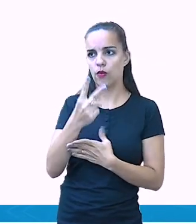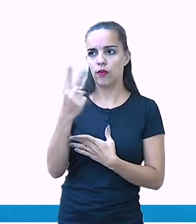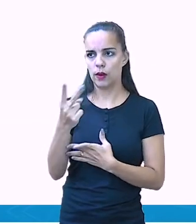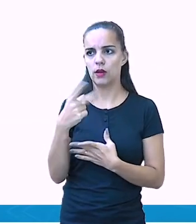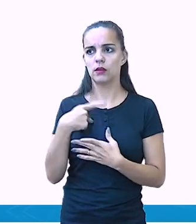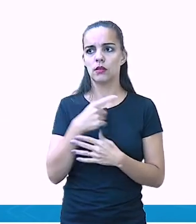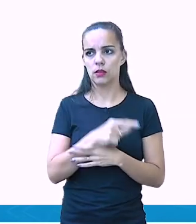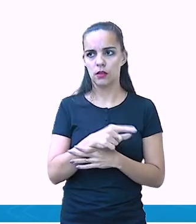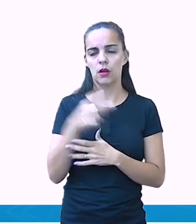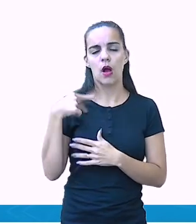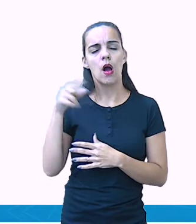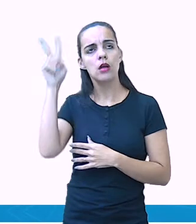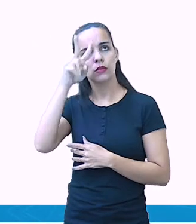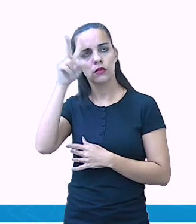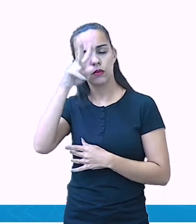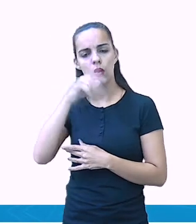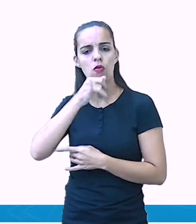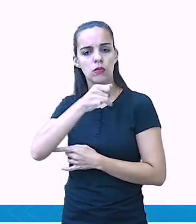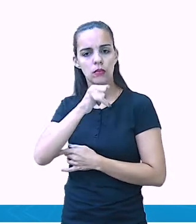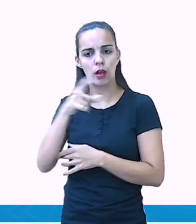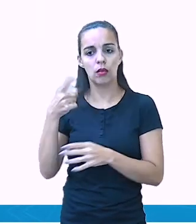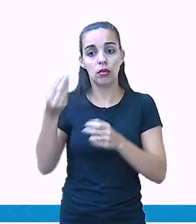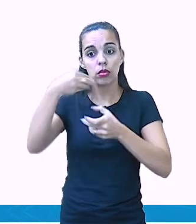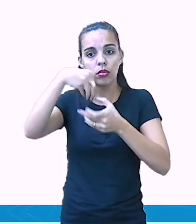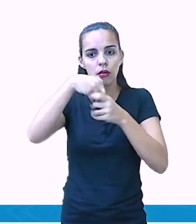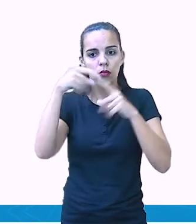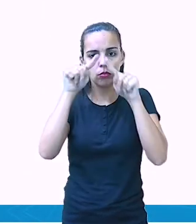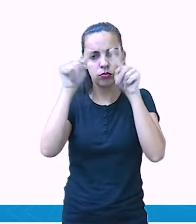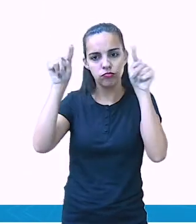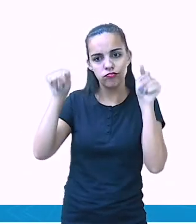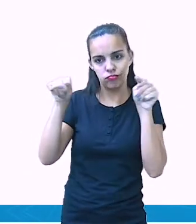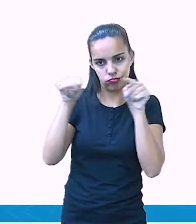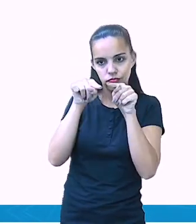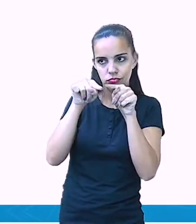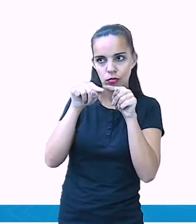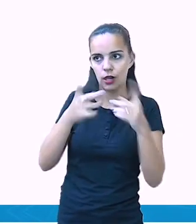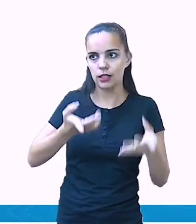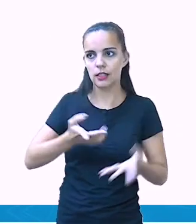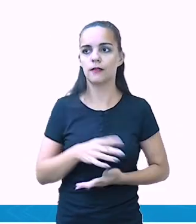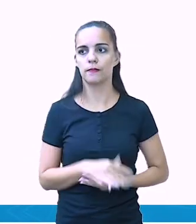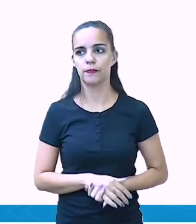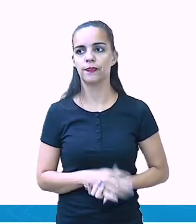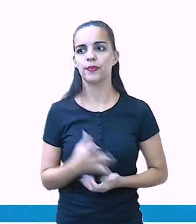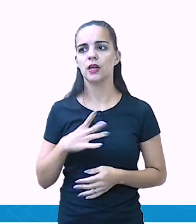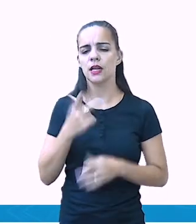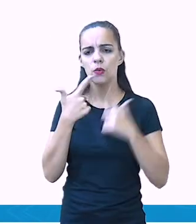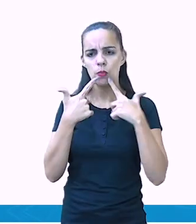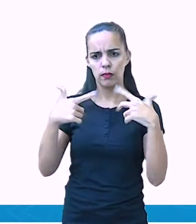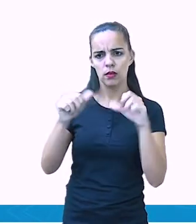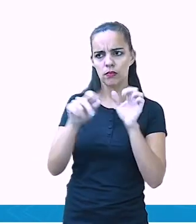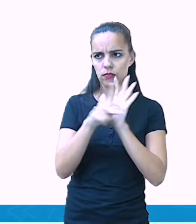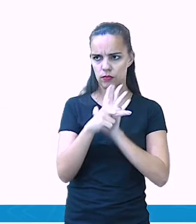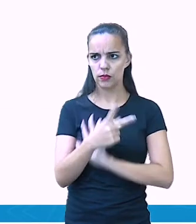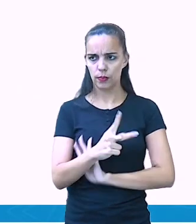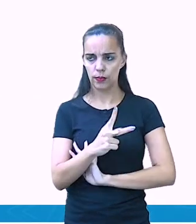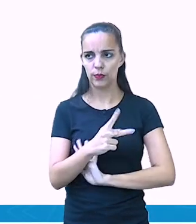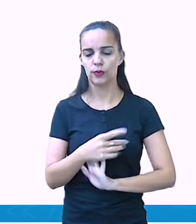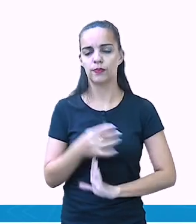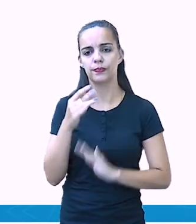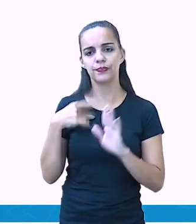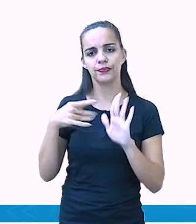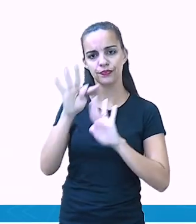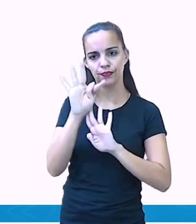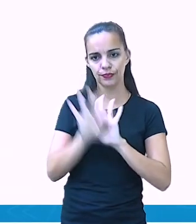histórias contadas em quadrinhos, com personagem, com balões e com uma linguagem própria para esse